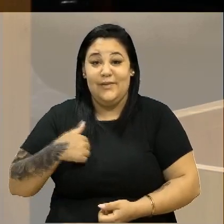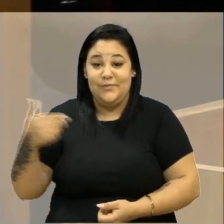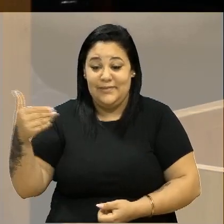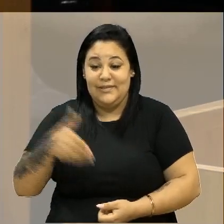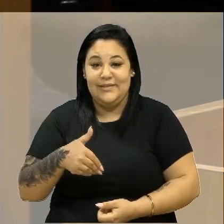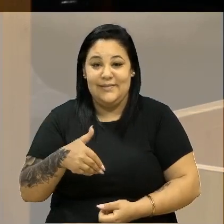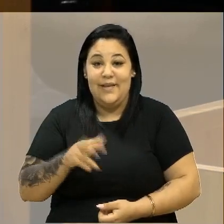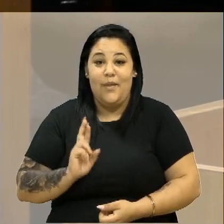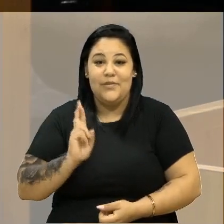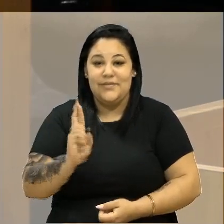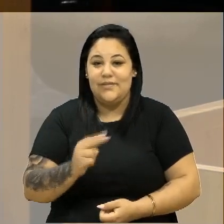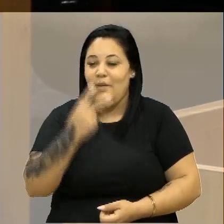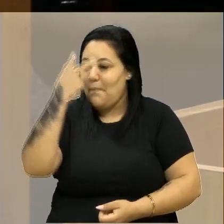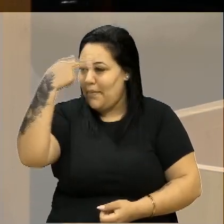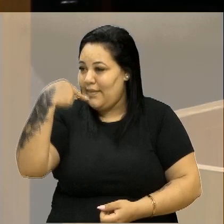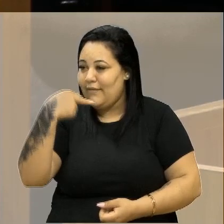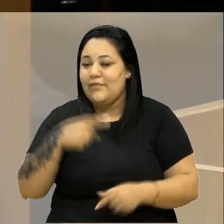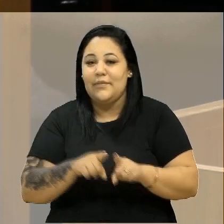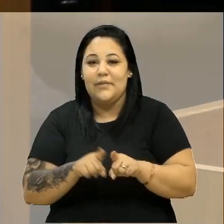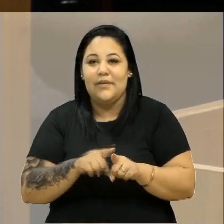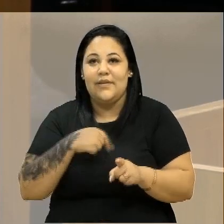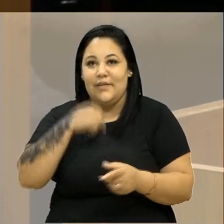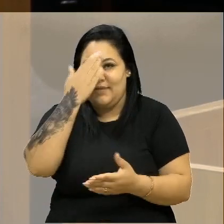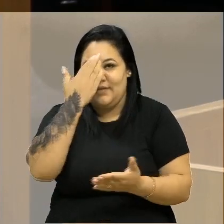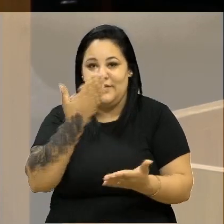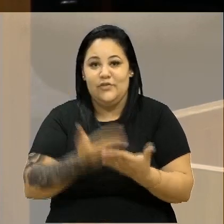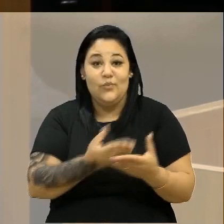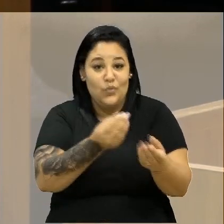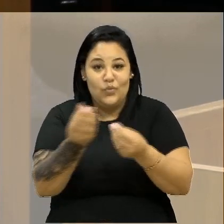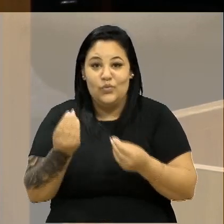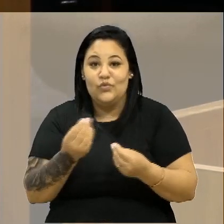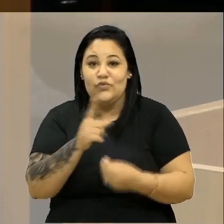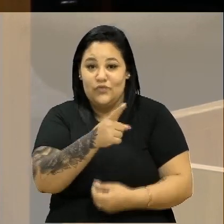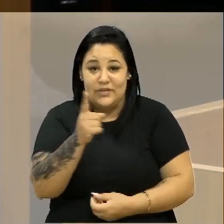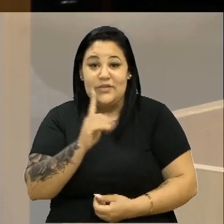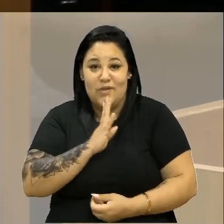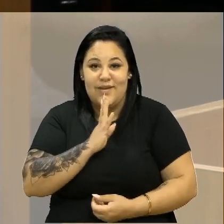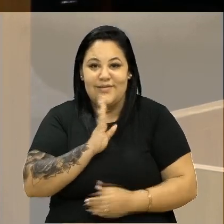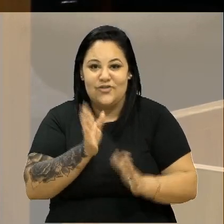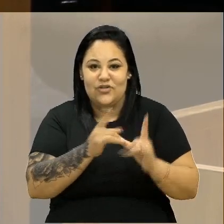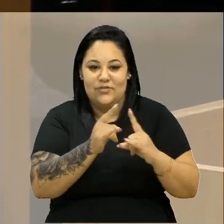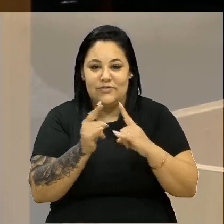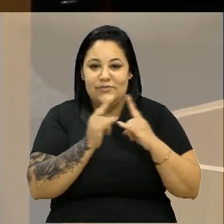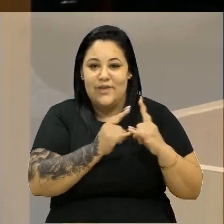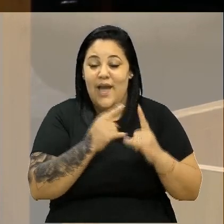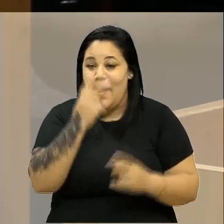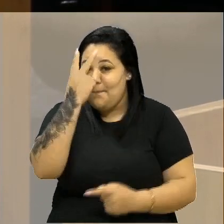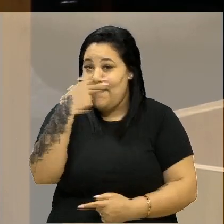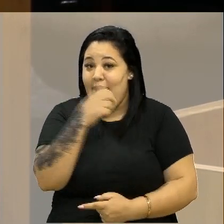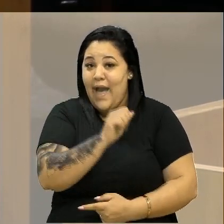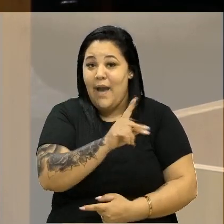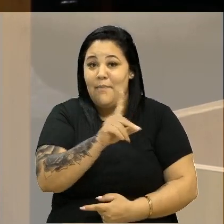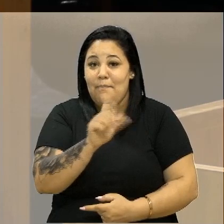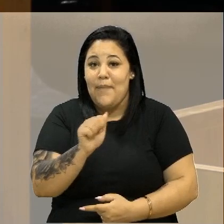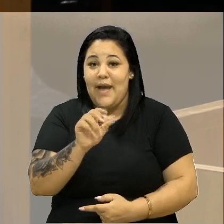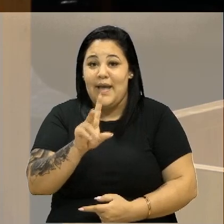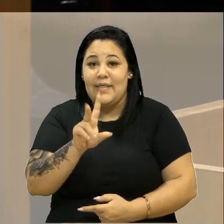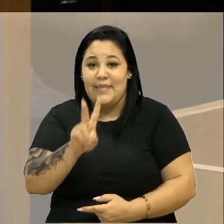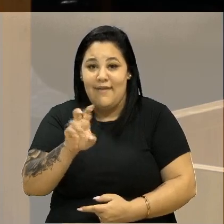a APADEV. Acredito que muitos conhecem, né, a instituição. A APADEV ela é uma instituição hoje sem fins